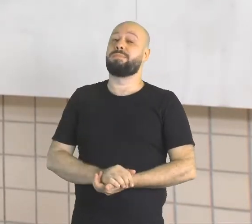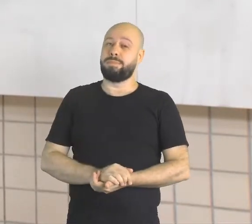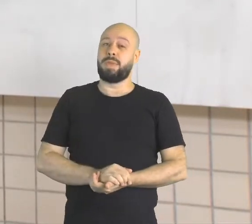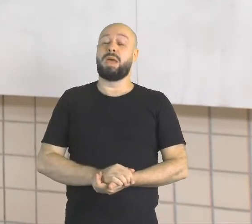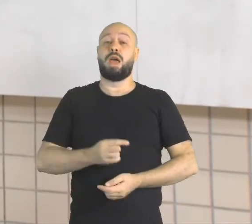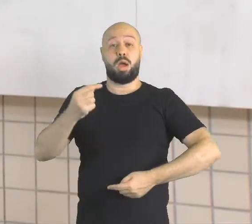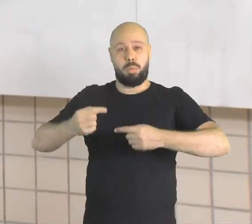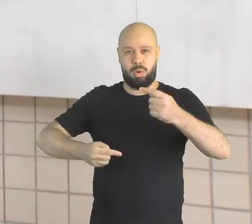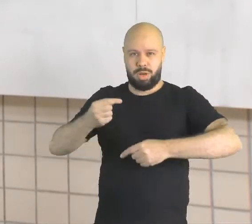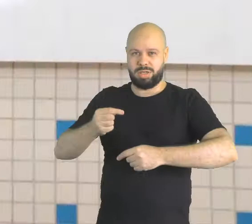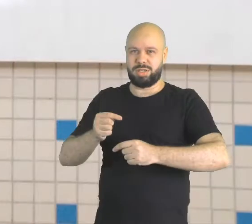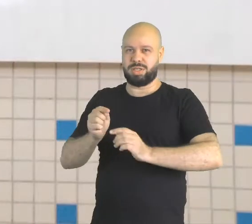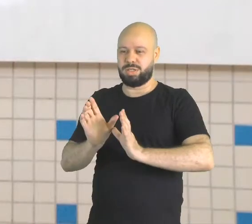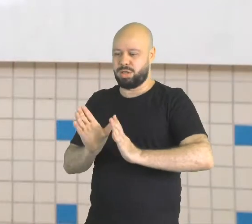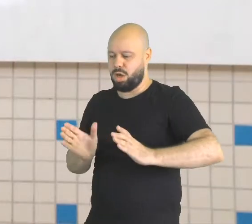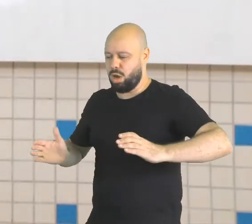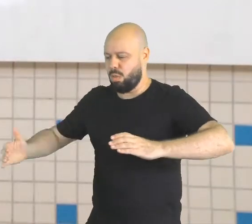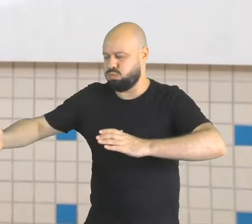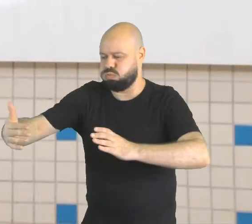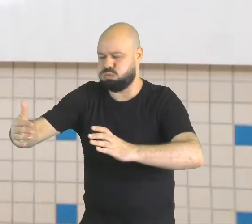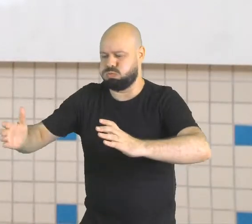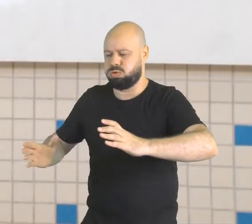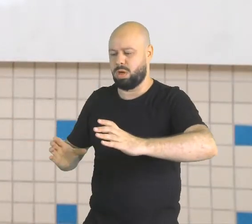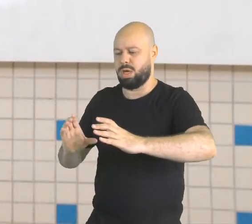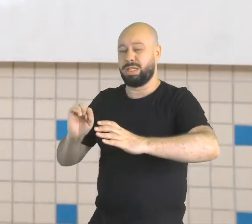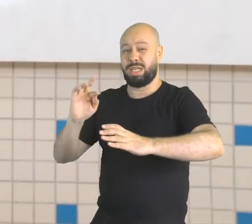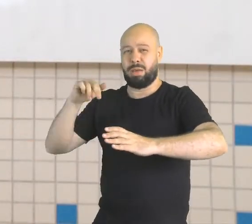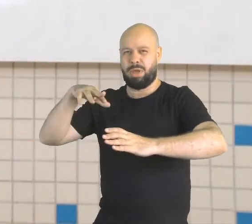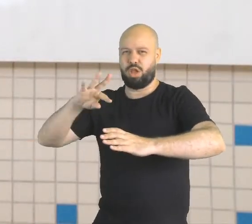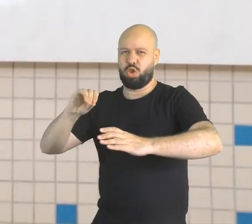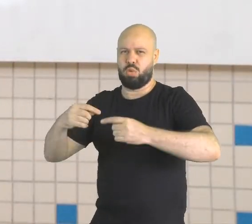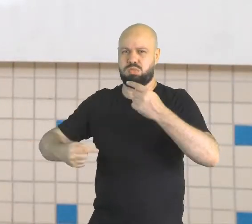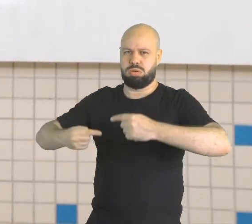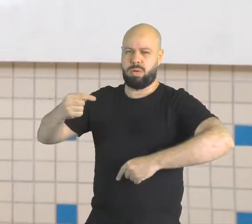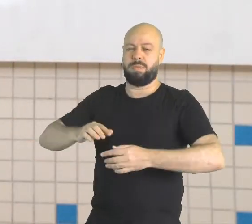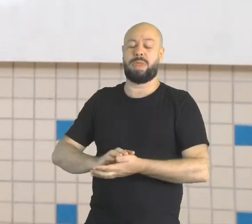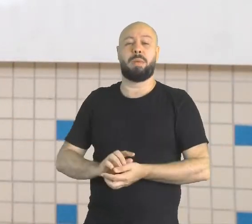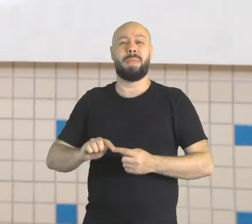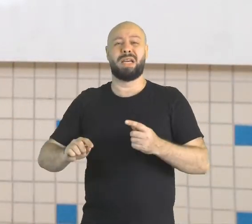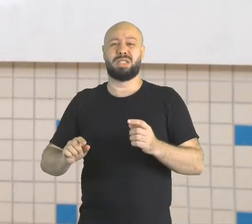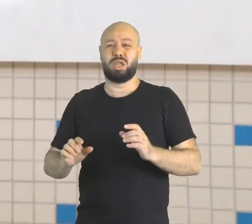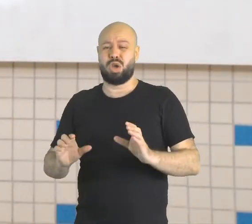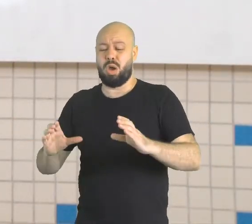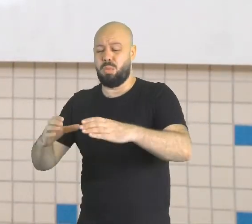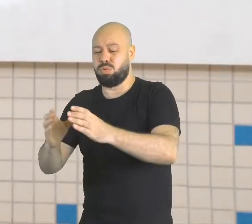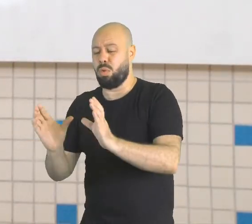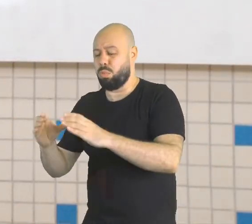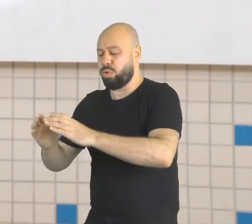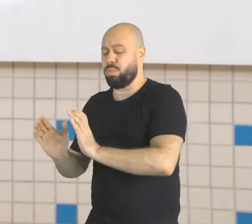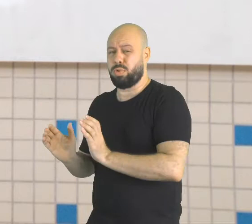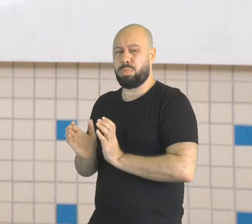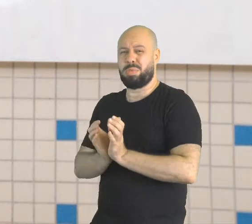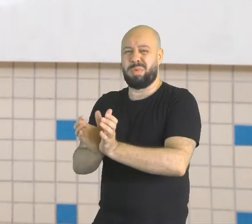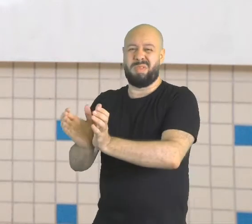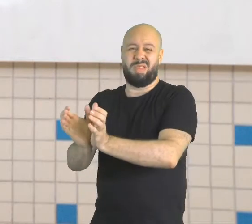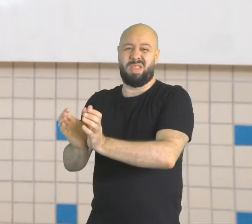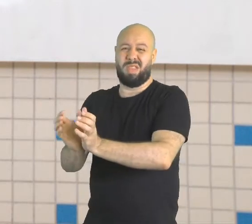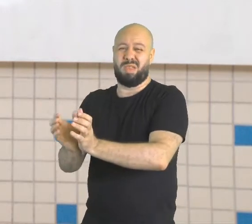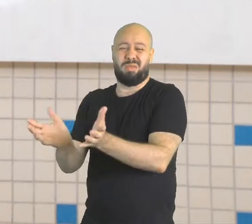de cercamentos. Porém, existiam muitos grupos que não se adaptaram a essa política de